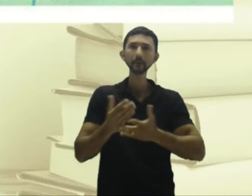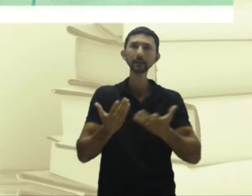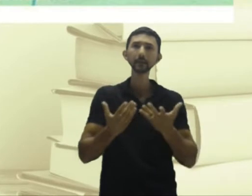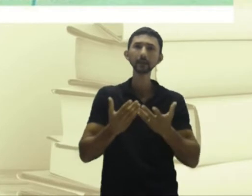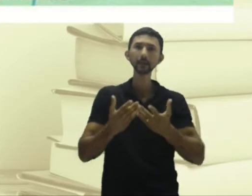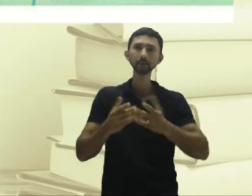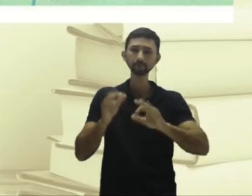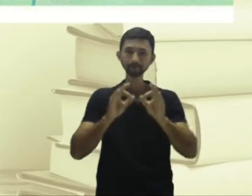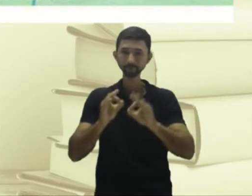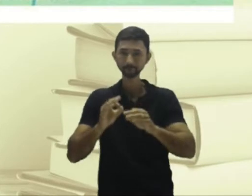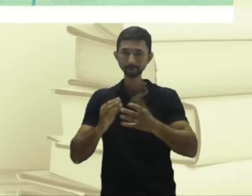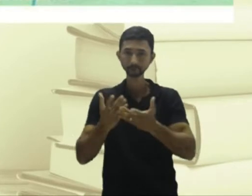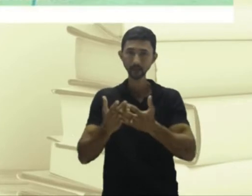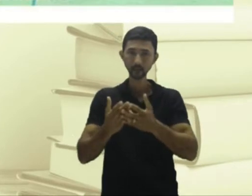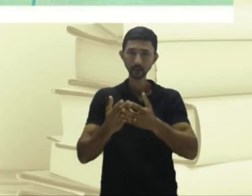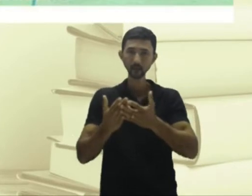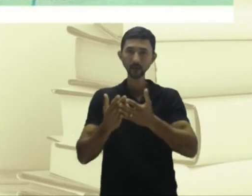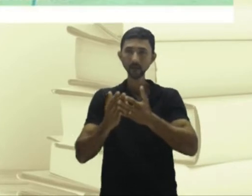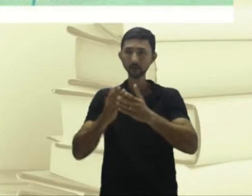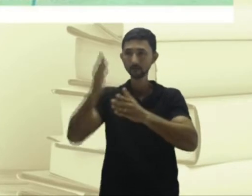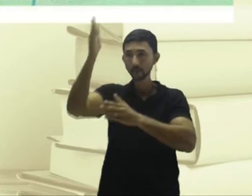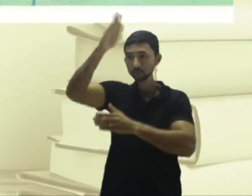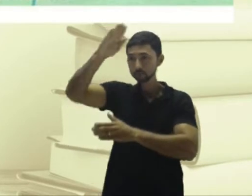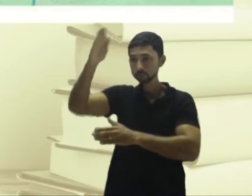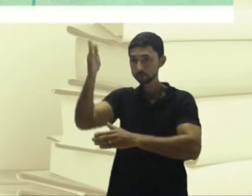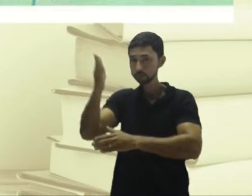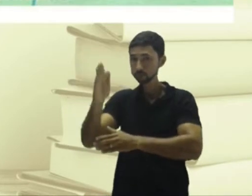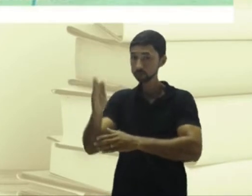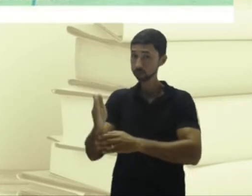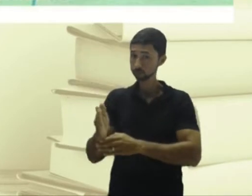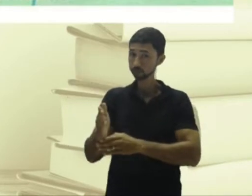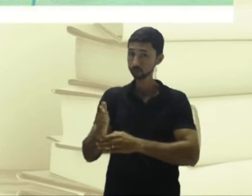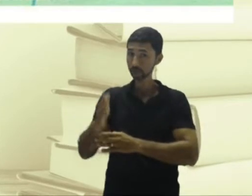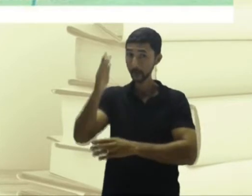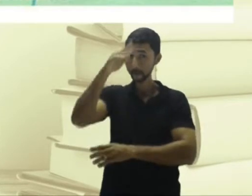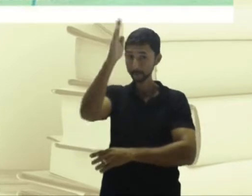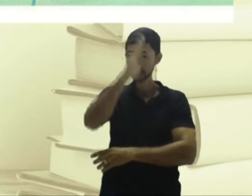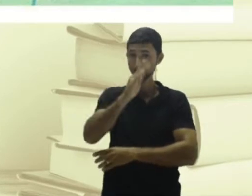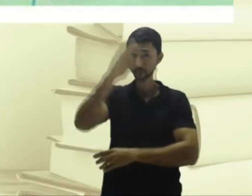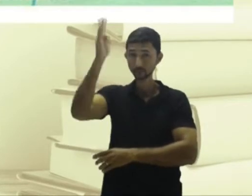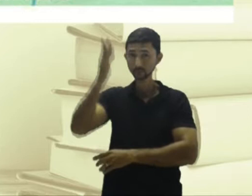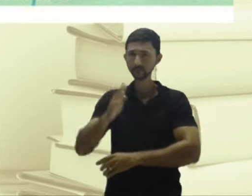criando aqui no litoral brasileiro as